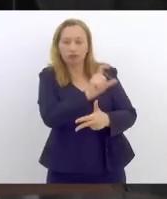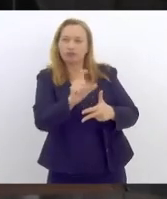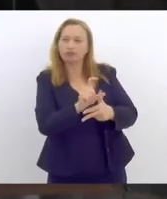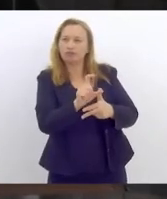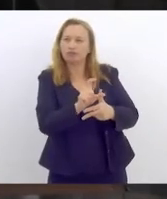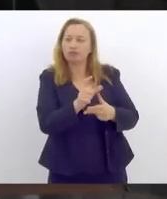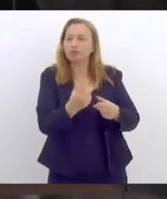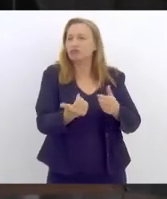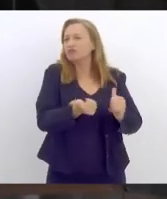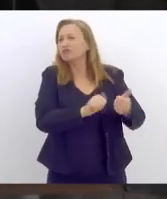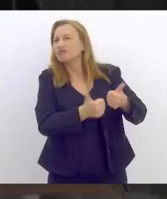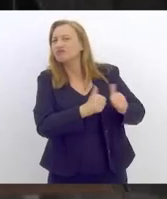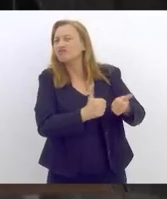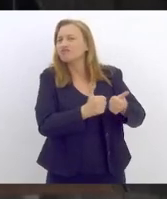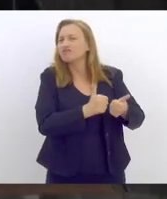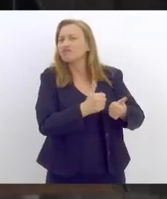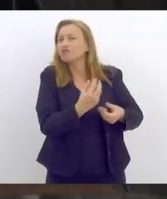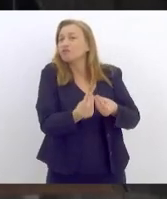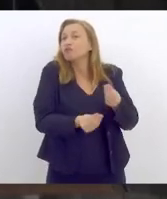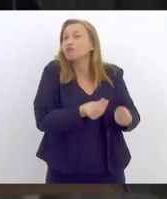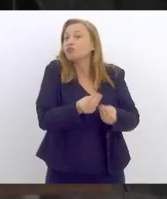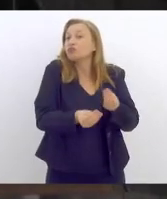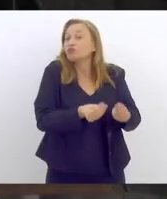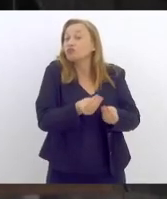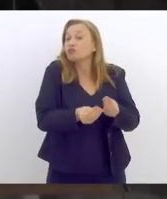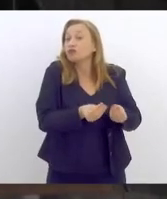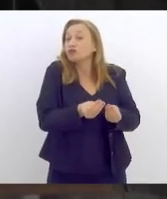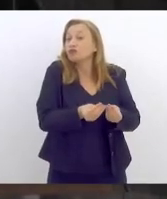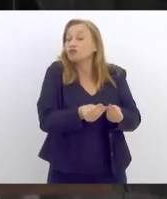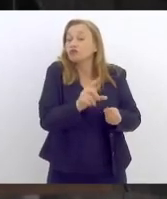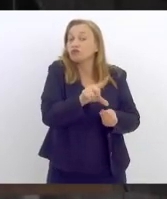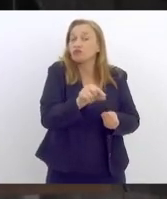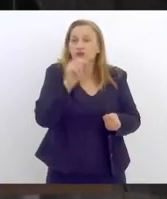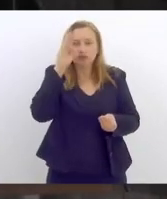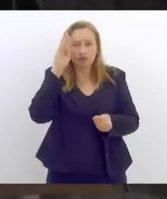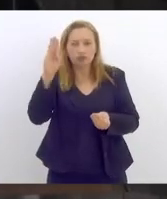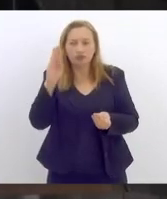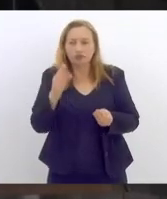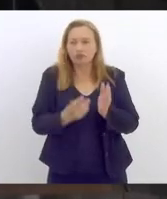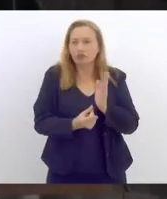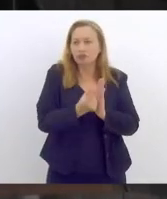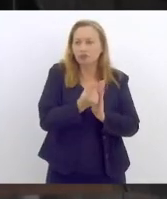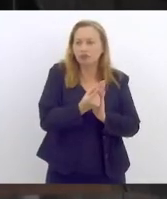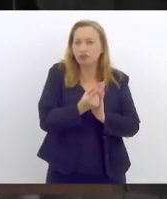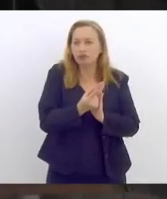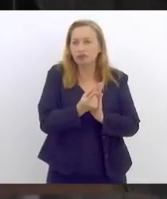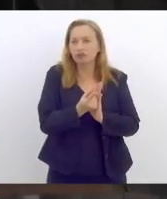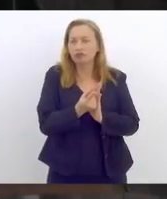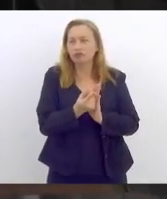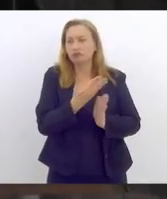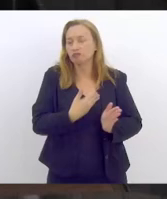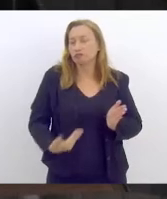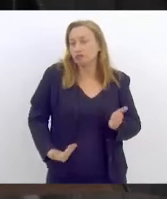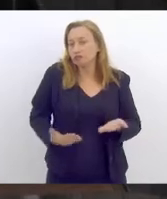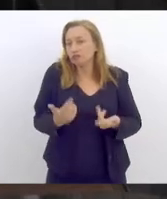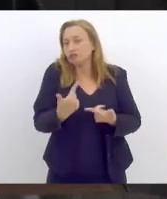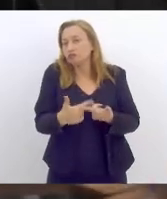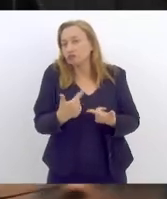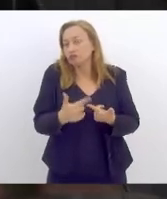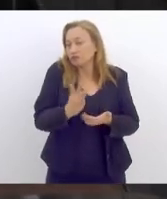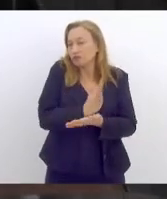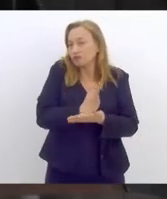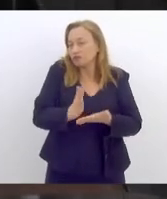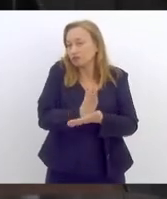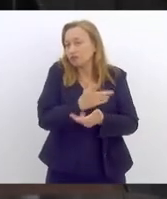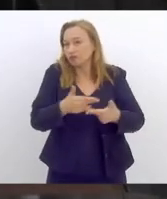Executivo e avaliando como define prioridades através da execução do orçamento público porque muitas prioridades são